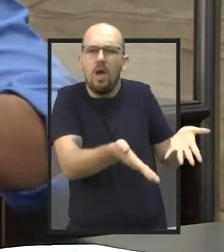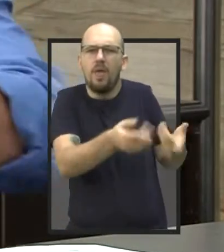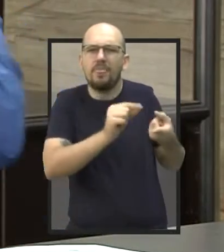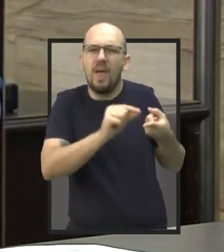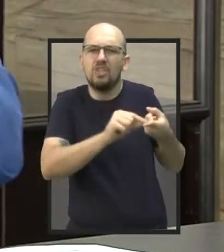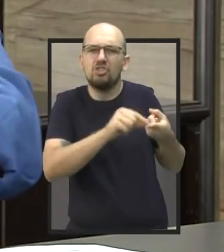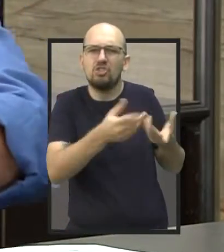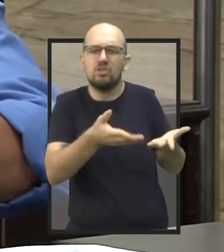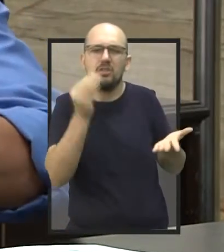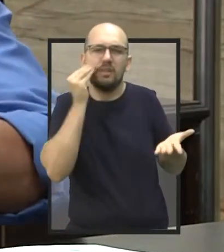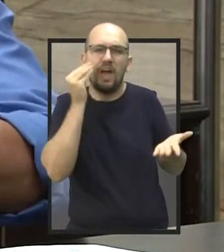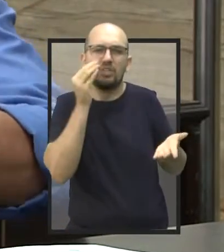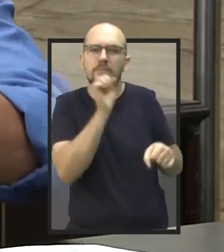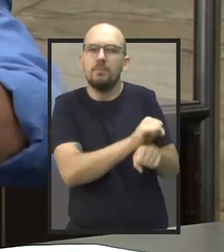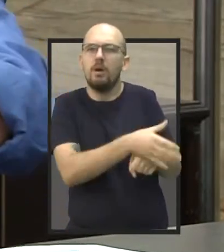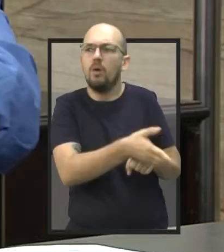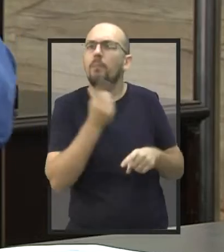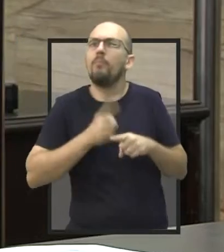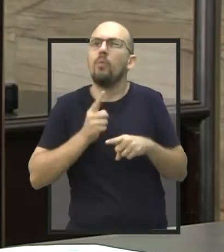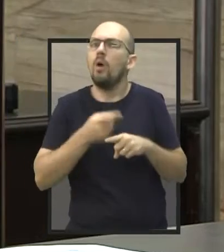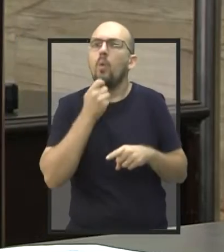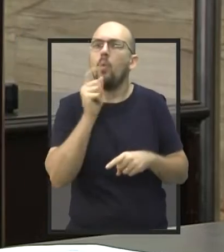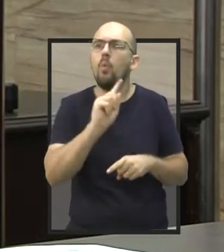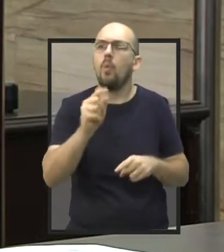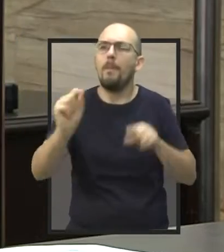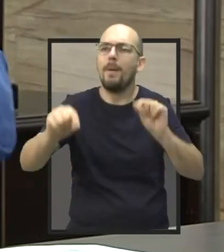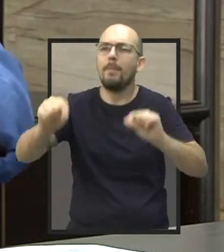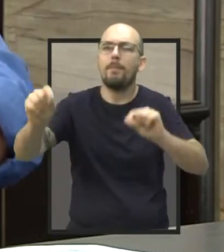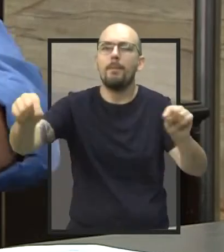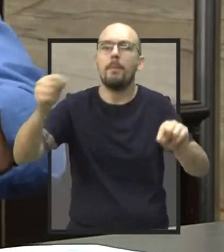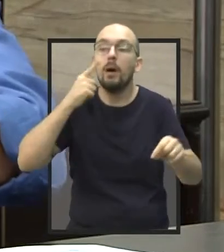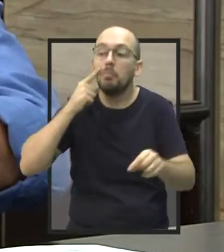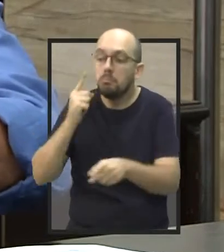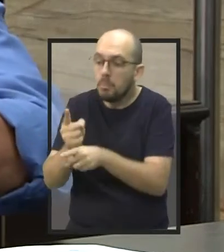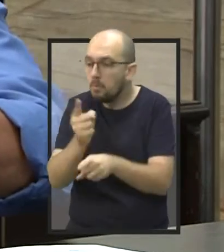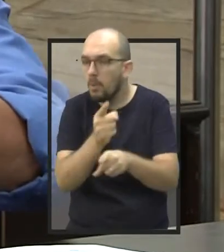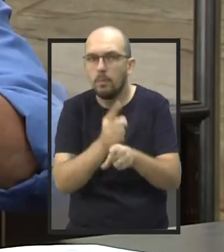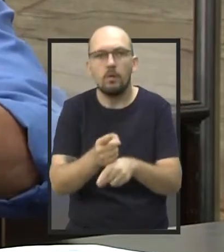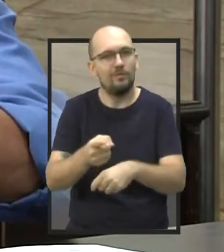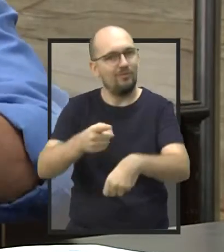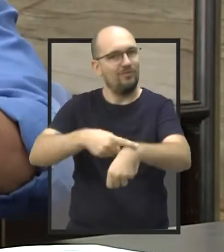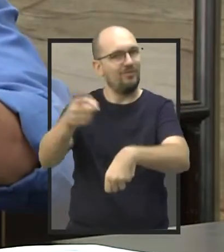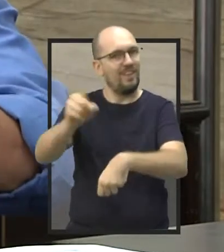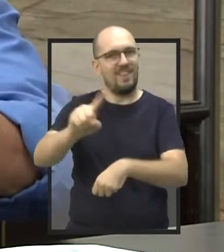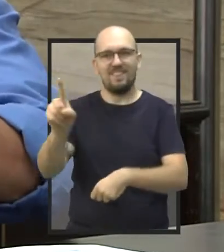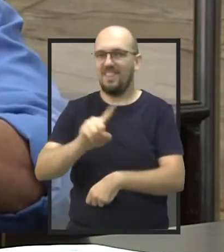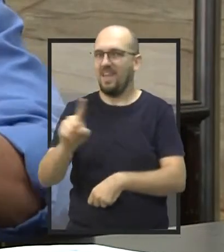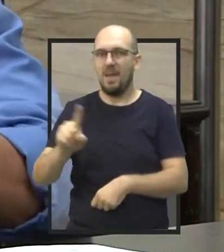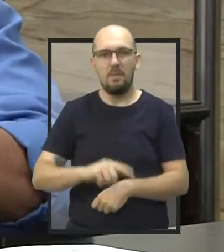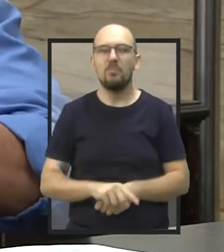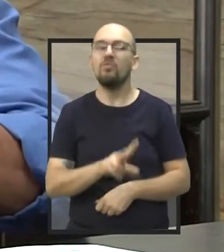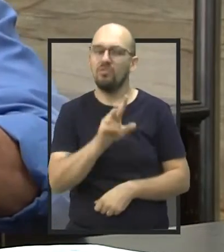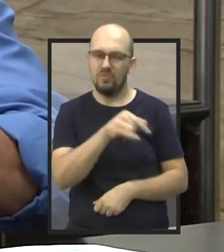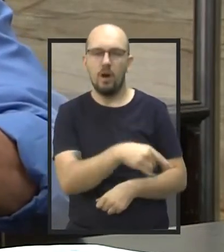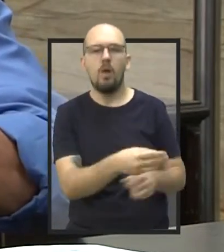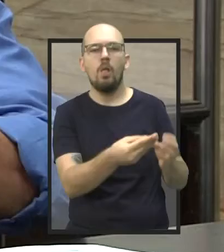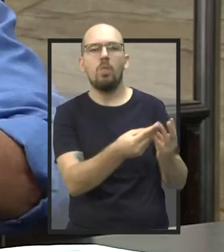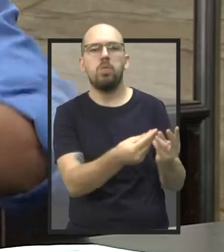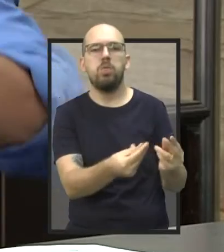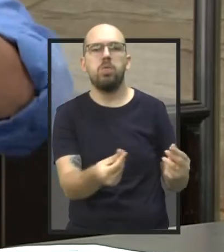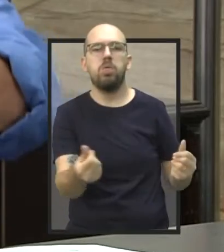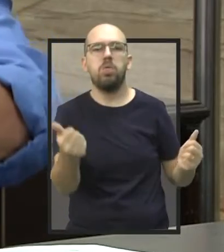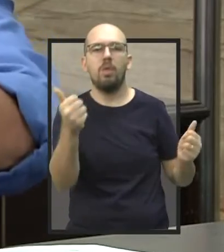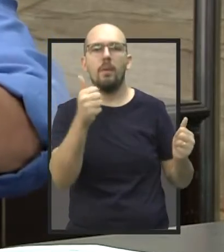mais frequência. O mais número de pessoas fazendo os testes. Não vai dar tempo e eu acho que é capaz de perder a